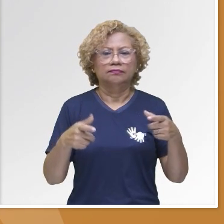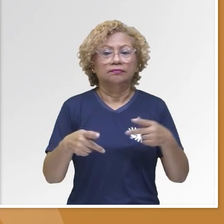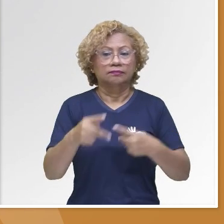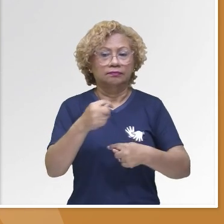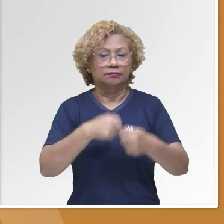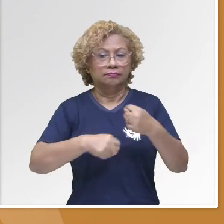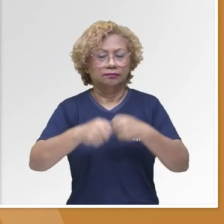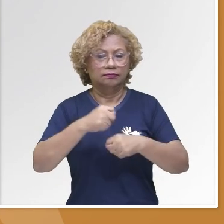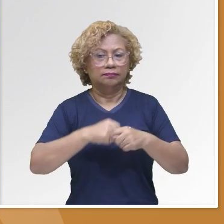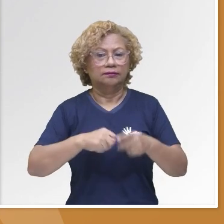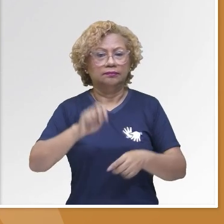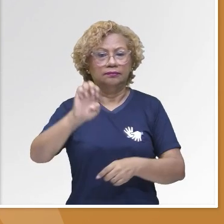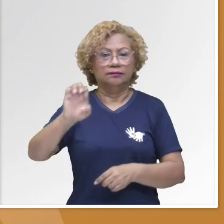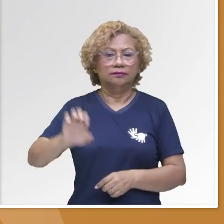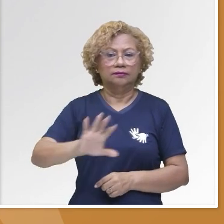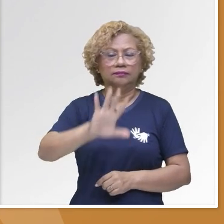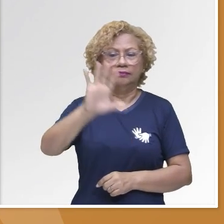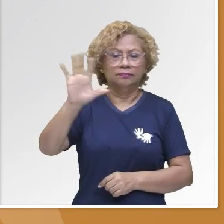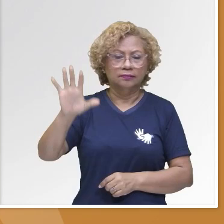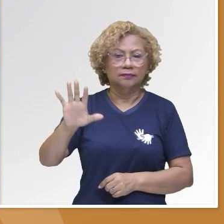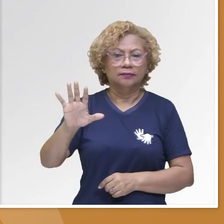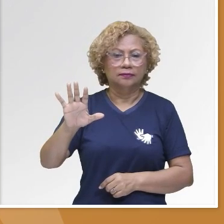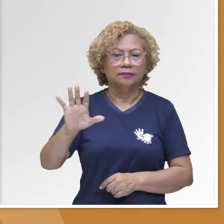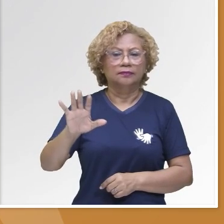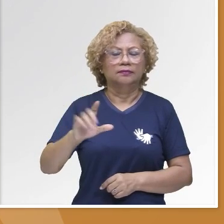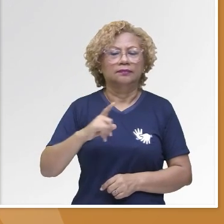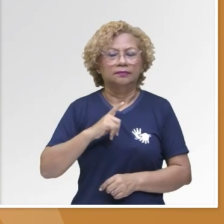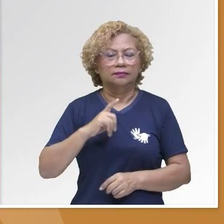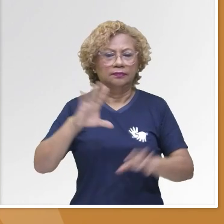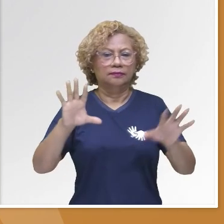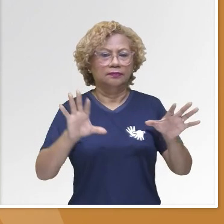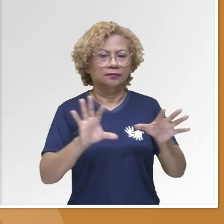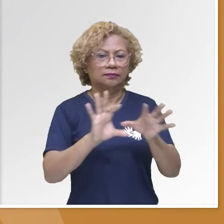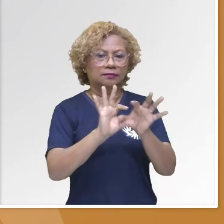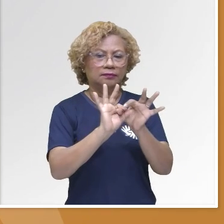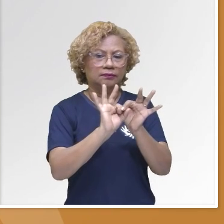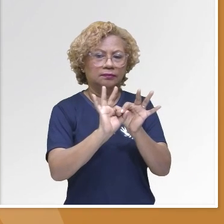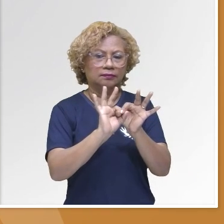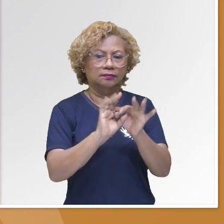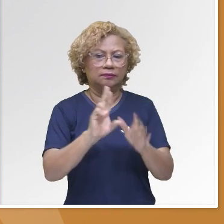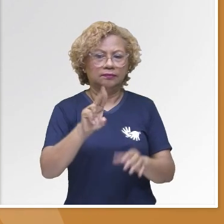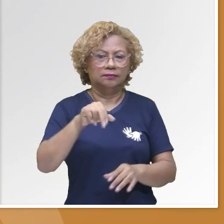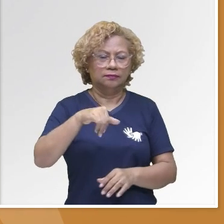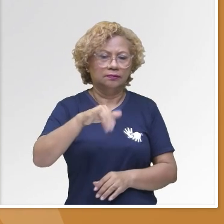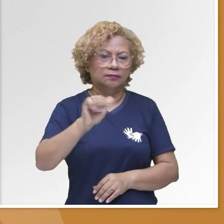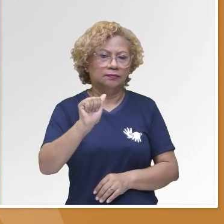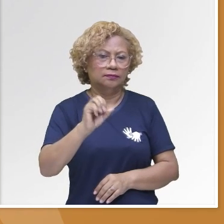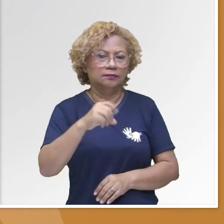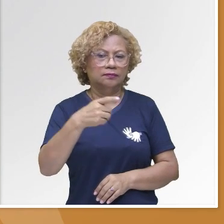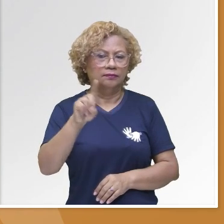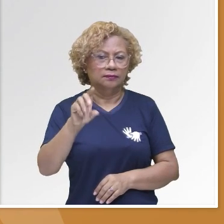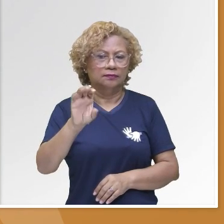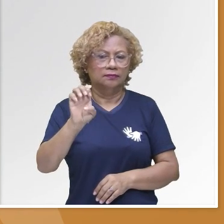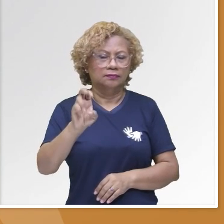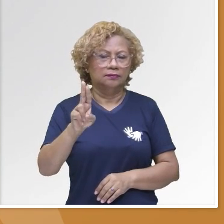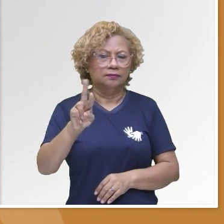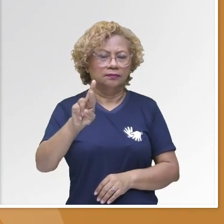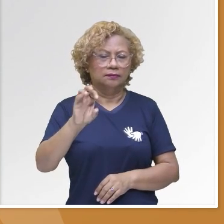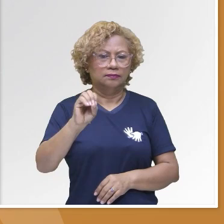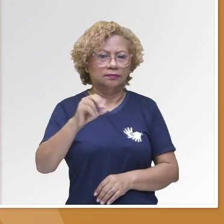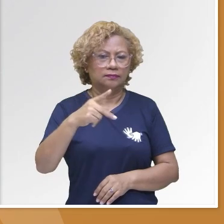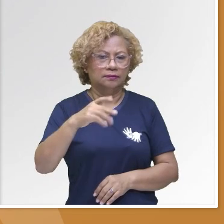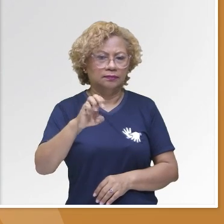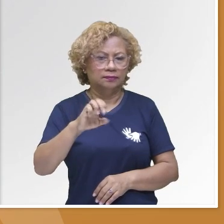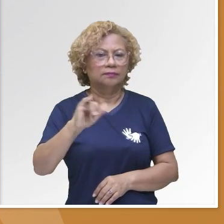a origem da União Europeia, tá? E do ponto de vista político-econômico, né, teve essa finalidade